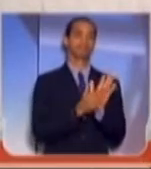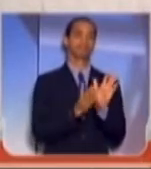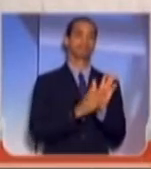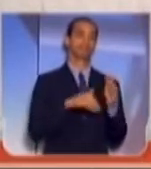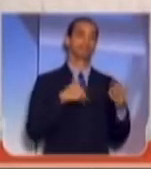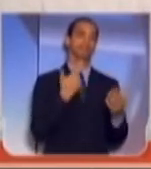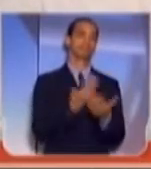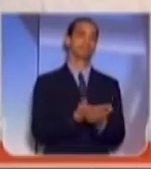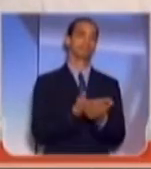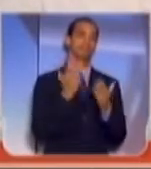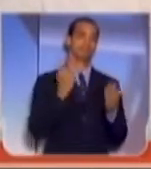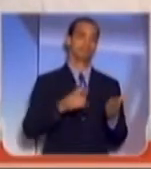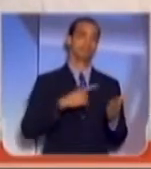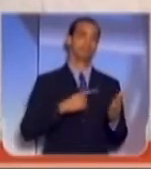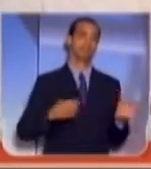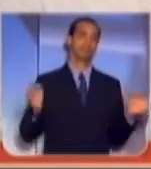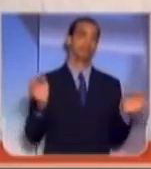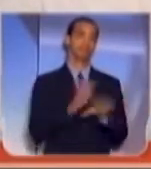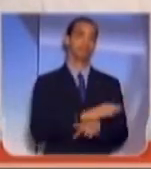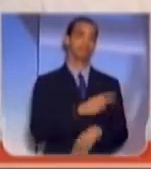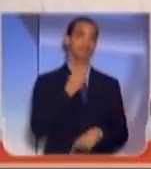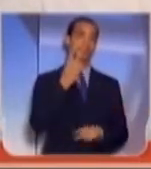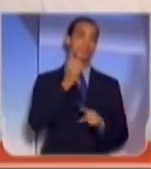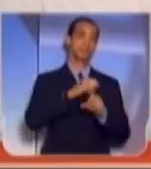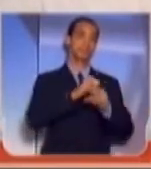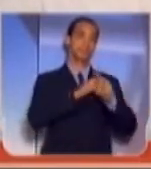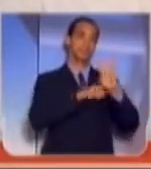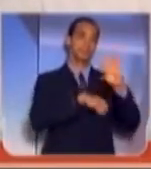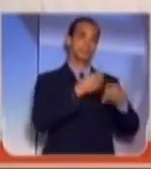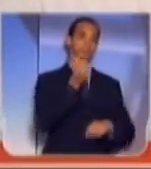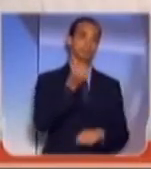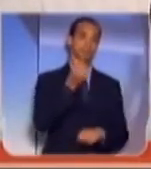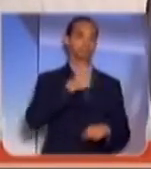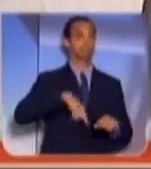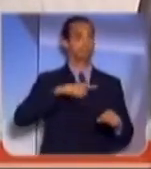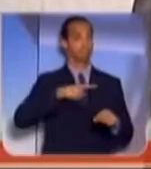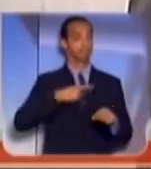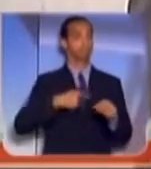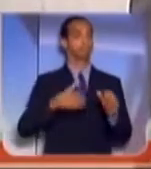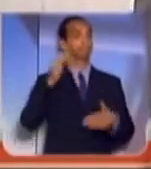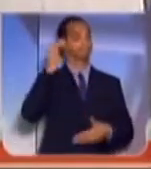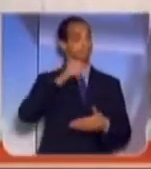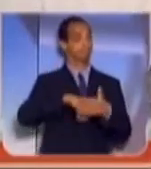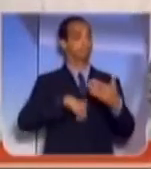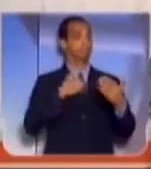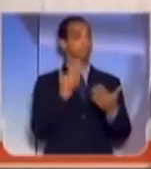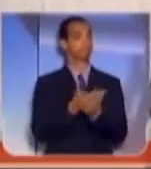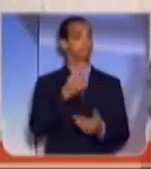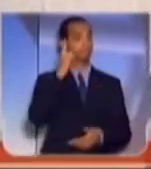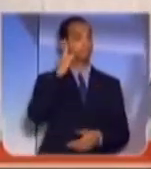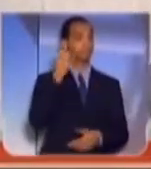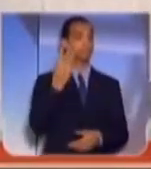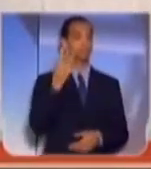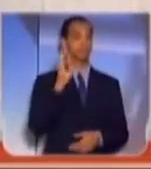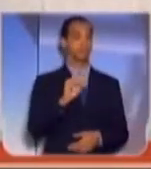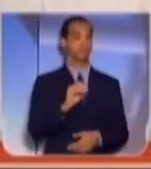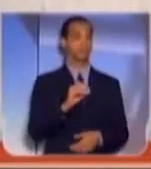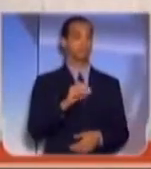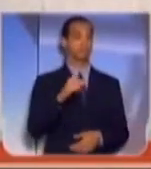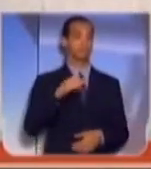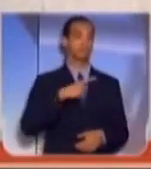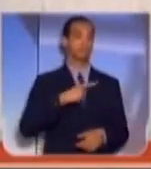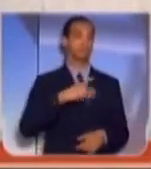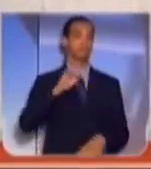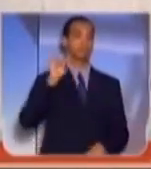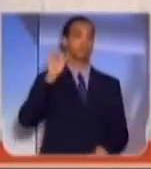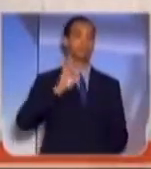projeto de lei nós estamos aqui já no término do segundo semestre nós temos que votar o orçamento até o dia trinta e de uma forma